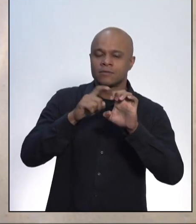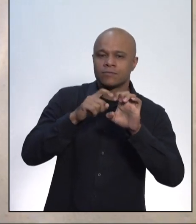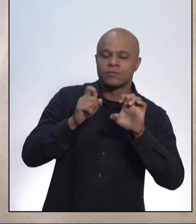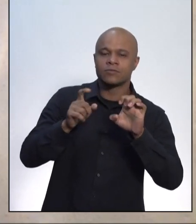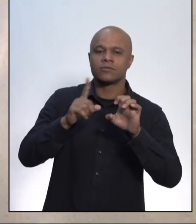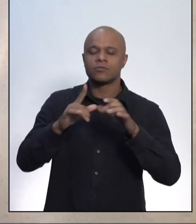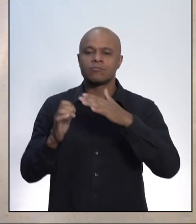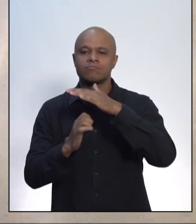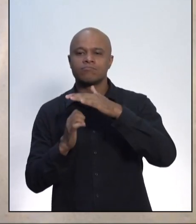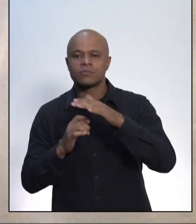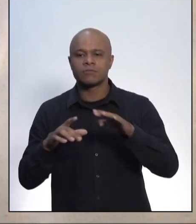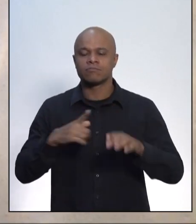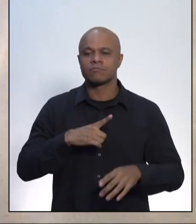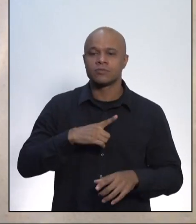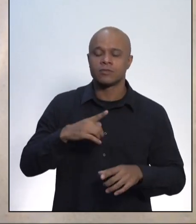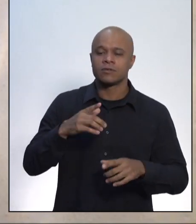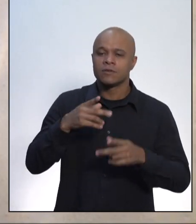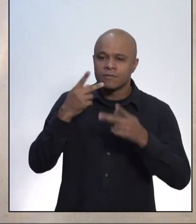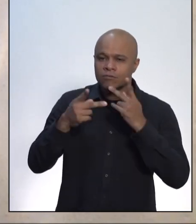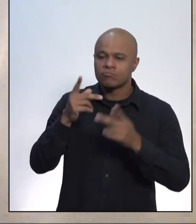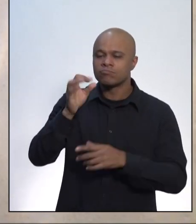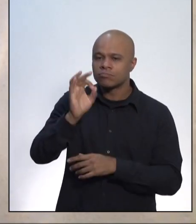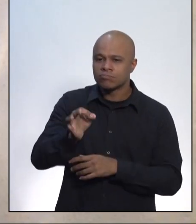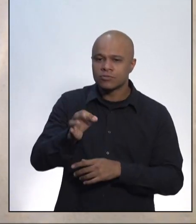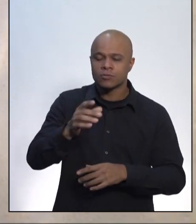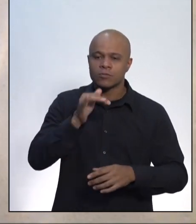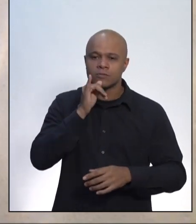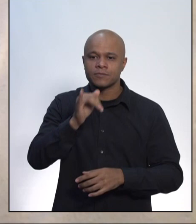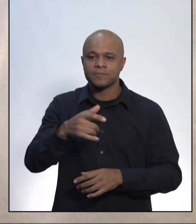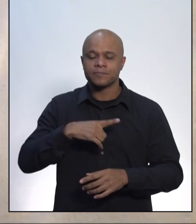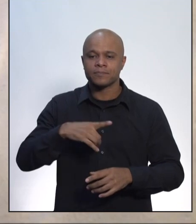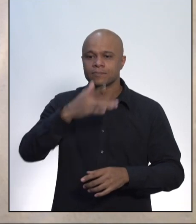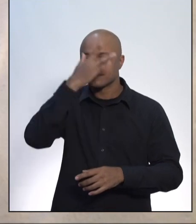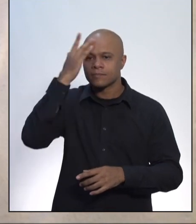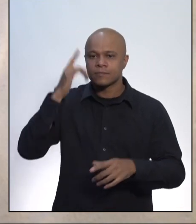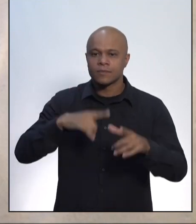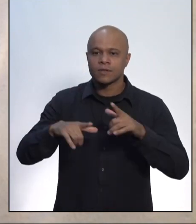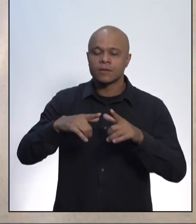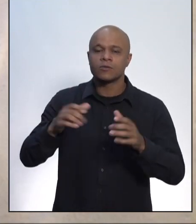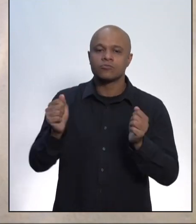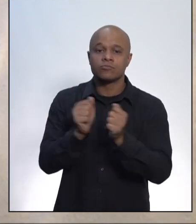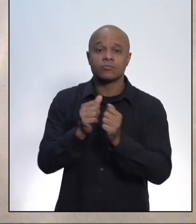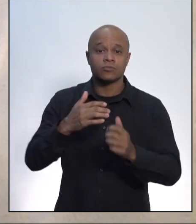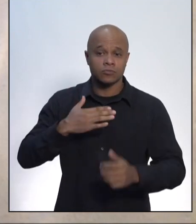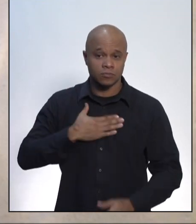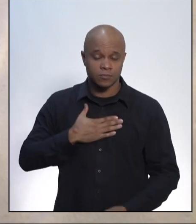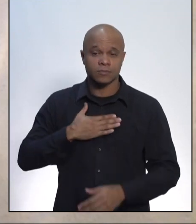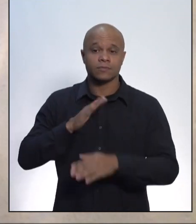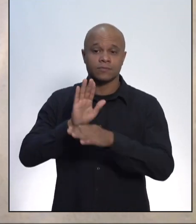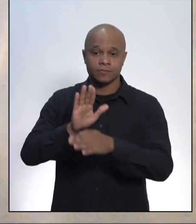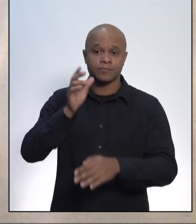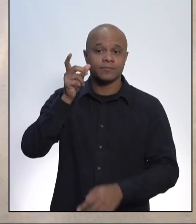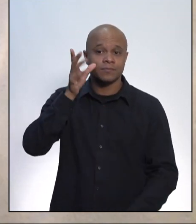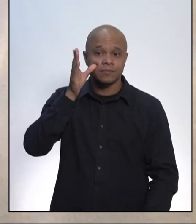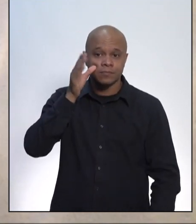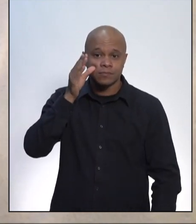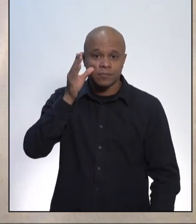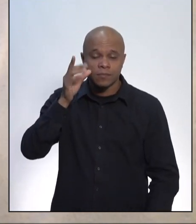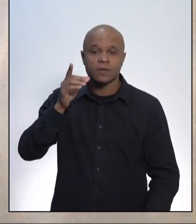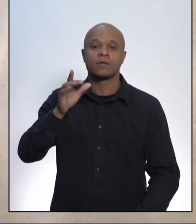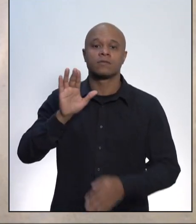até sobre isso. Por exemplo, eu tenho pessoas que trabalham comigo que são até colaboradores dos nossos